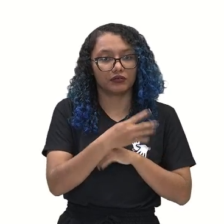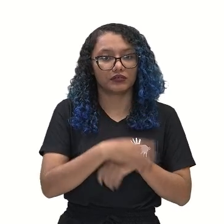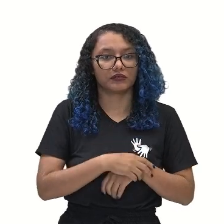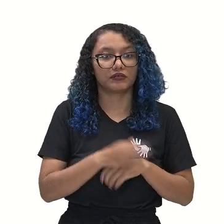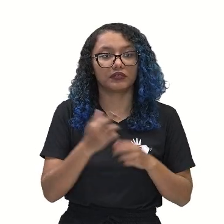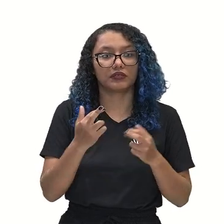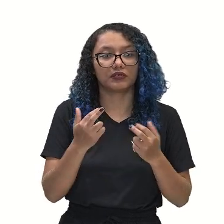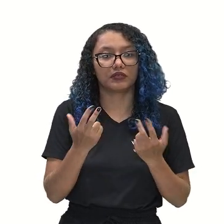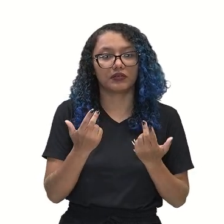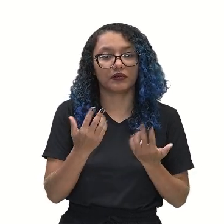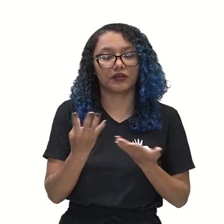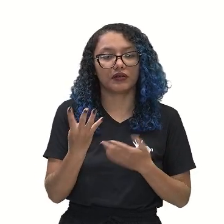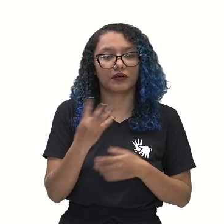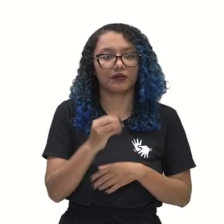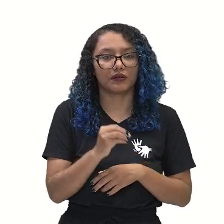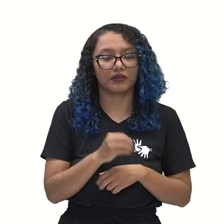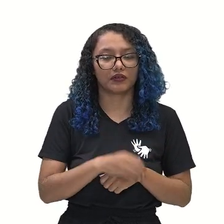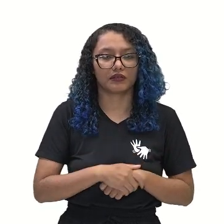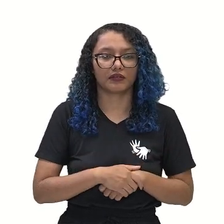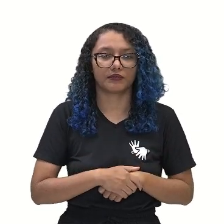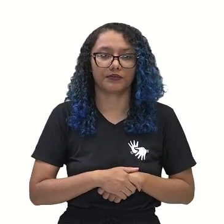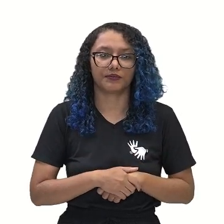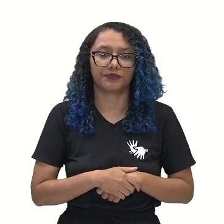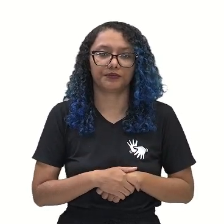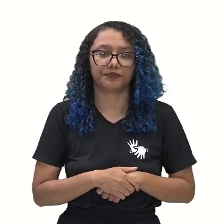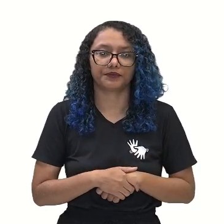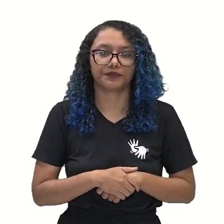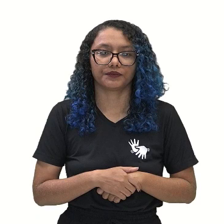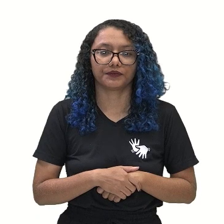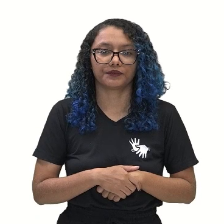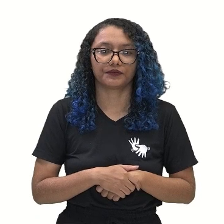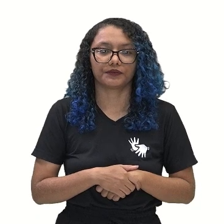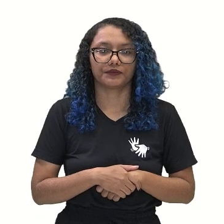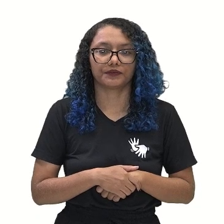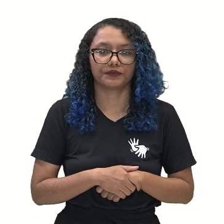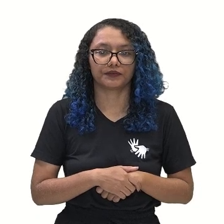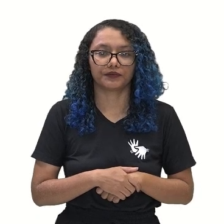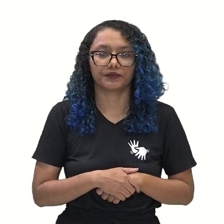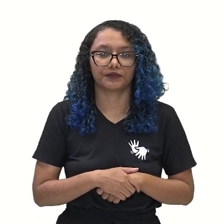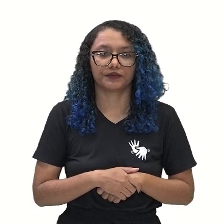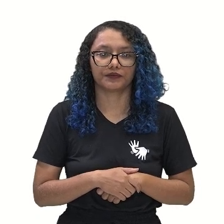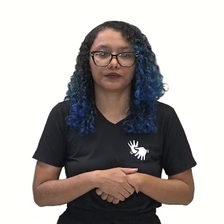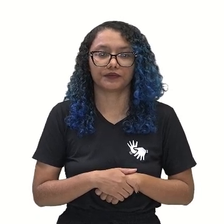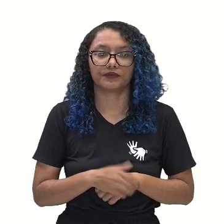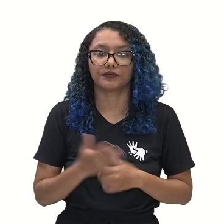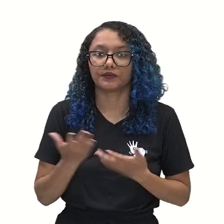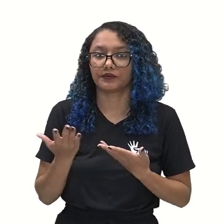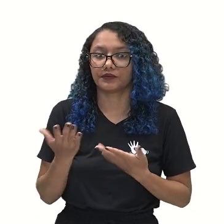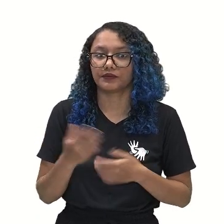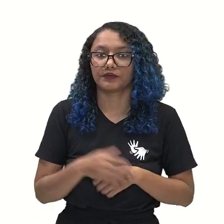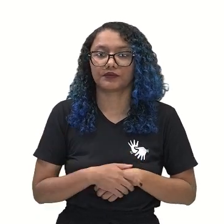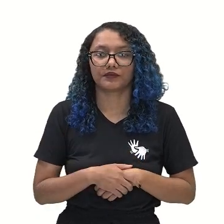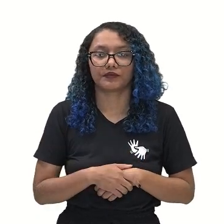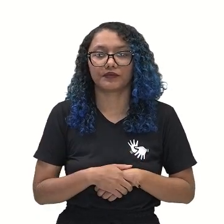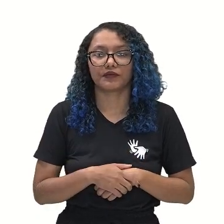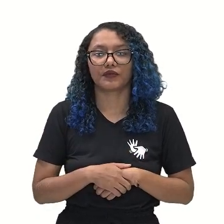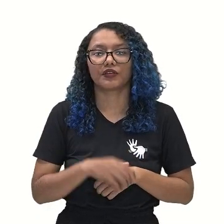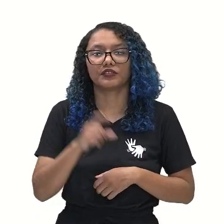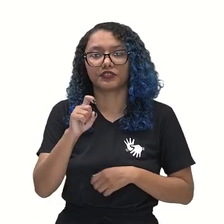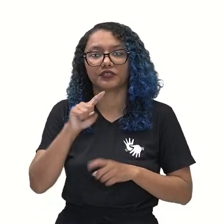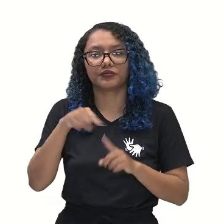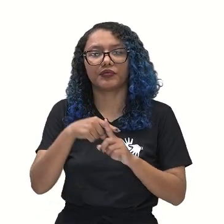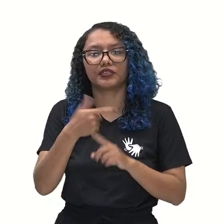14. Isso é igual a 40. Então, chegamos nessa equação. Ó. X mais